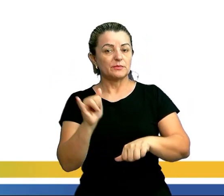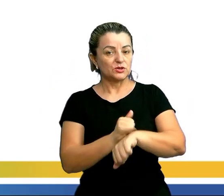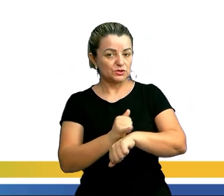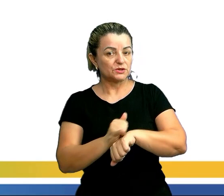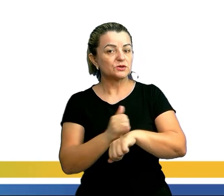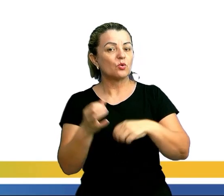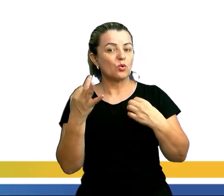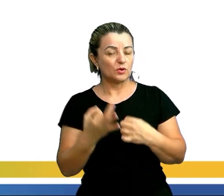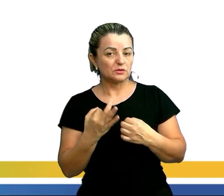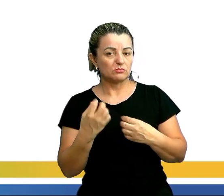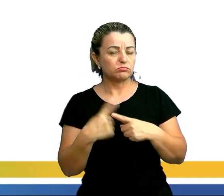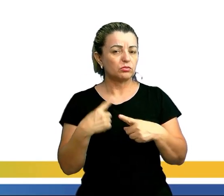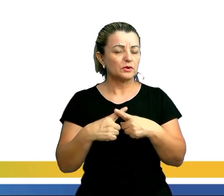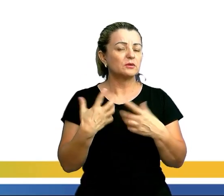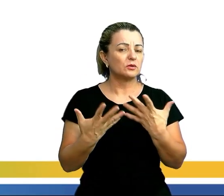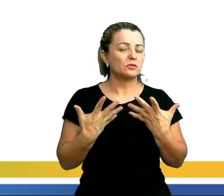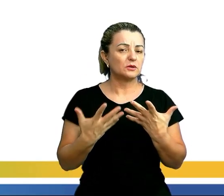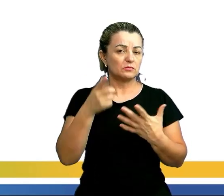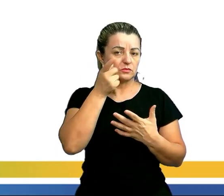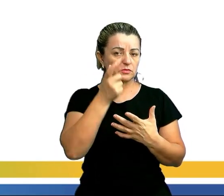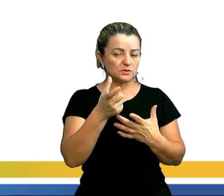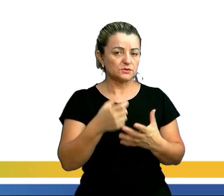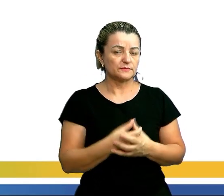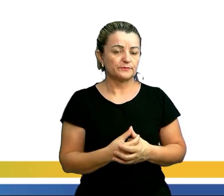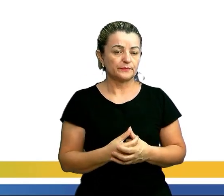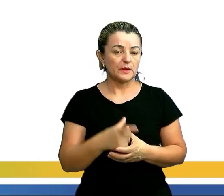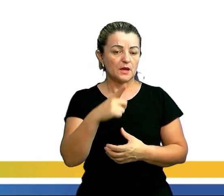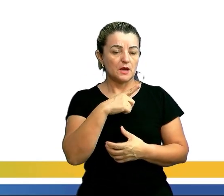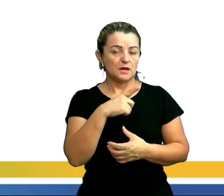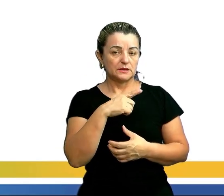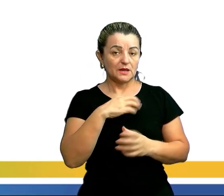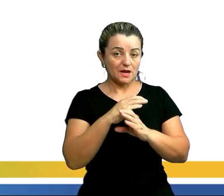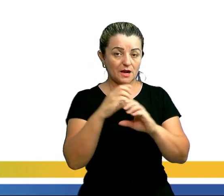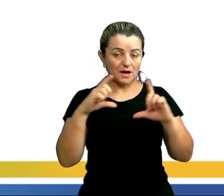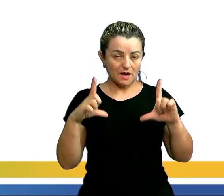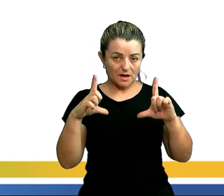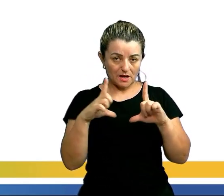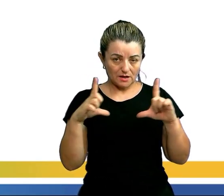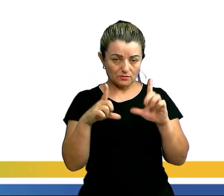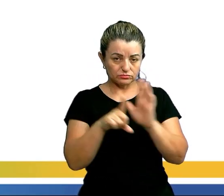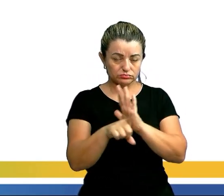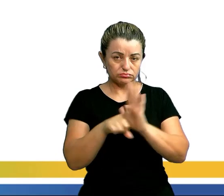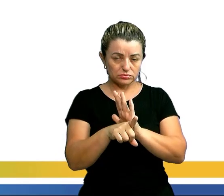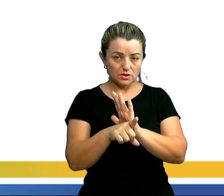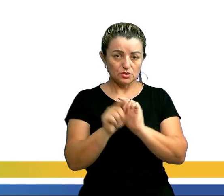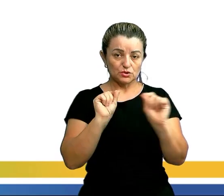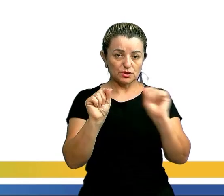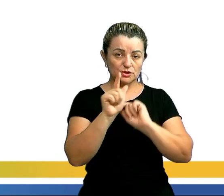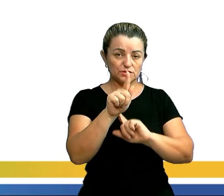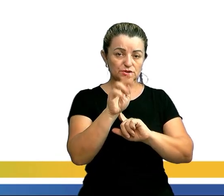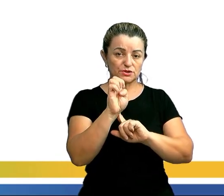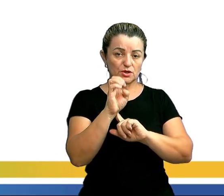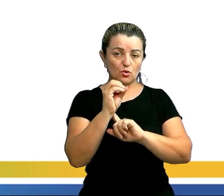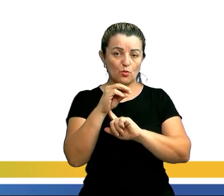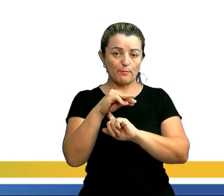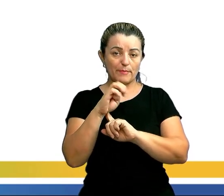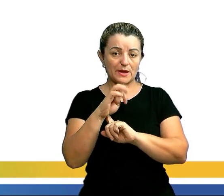de um tampo de vidro de acordo com o lado L. Então, como é que a gente vai fazer isso? O exercício quer saber a